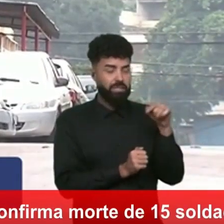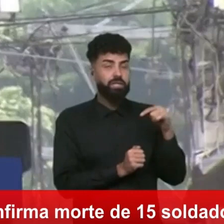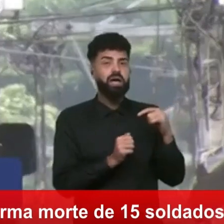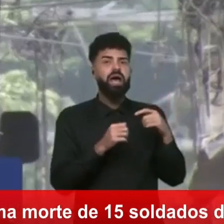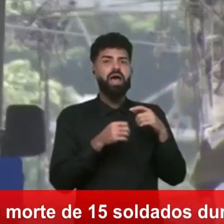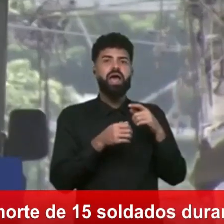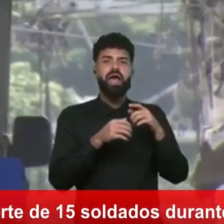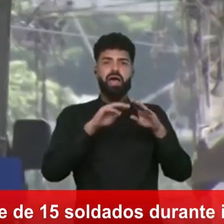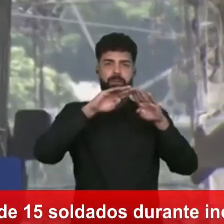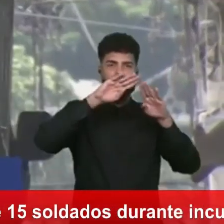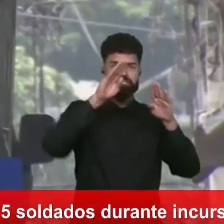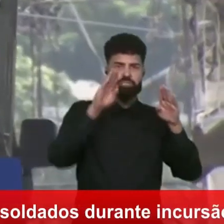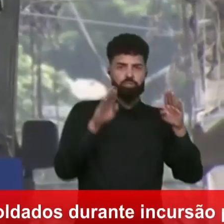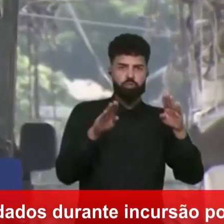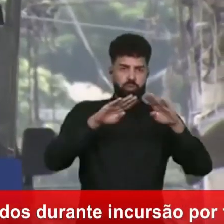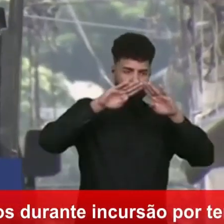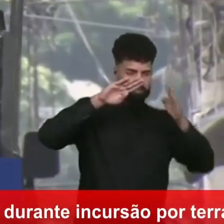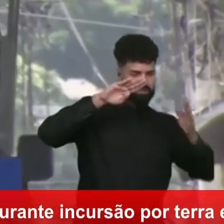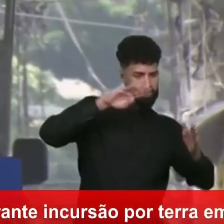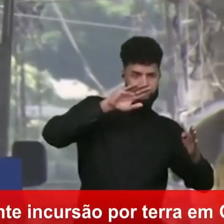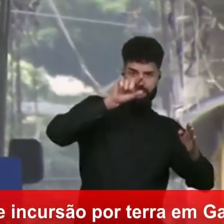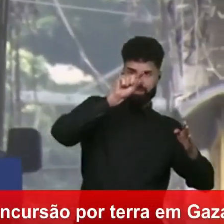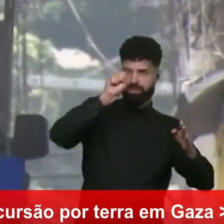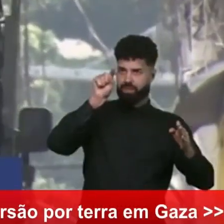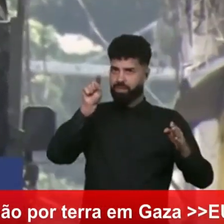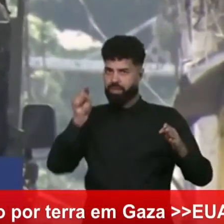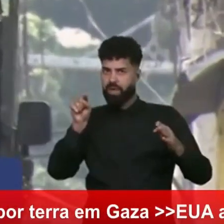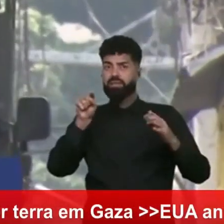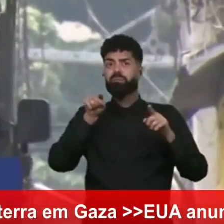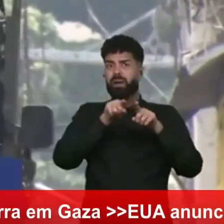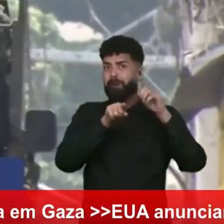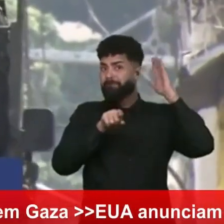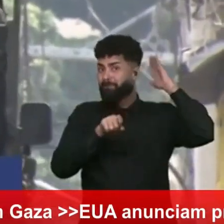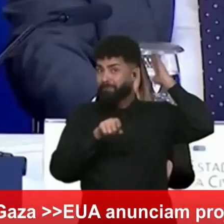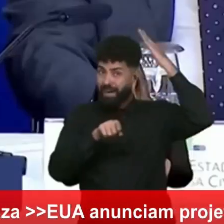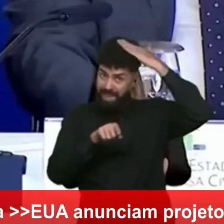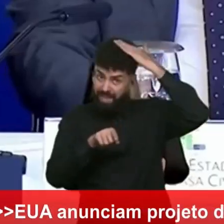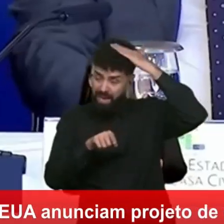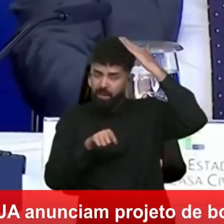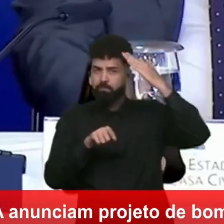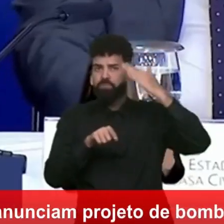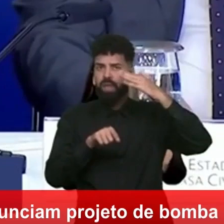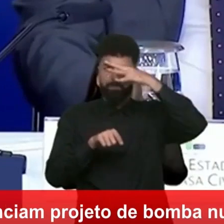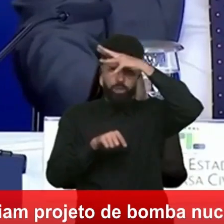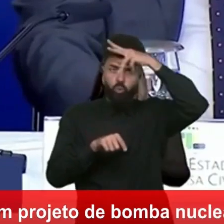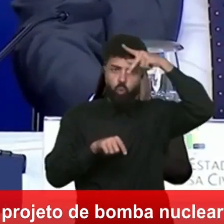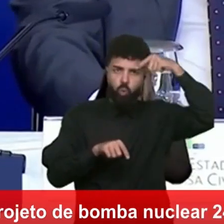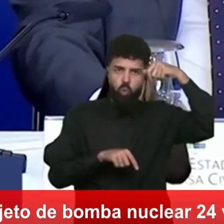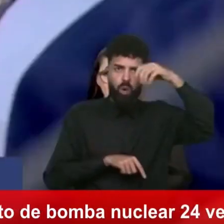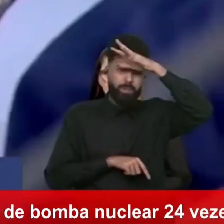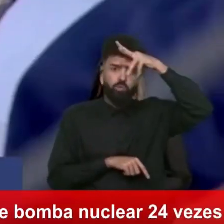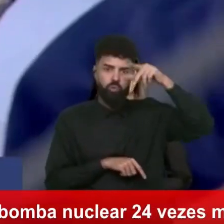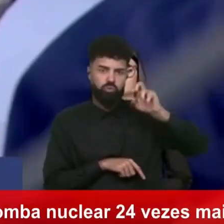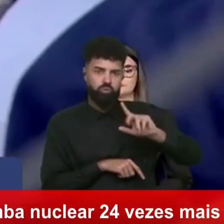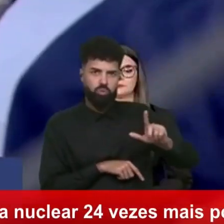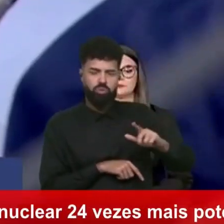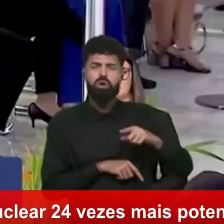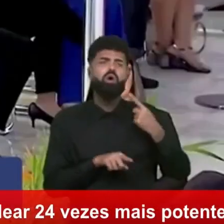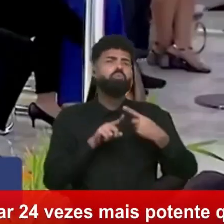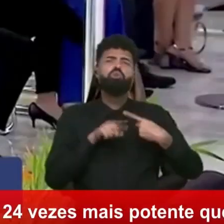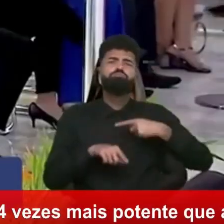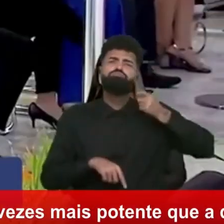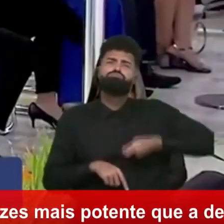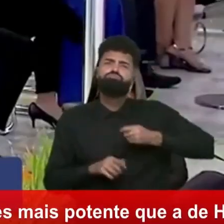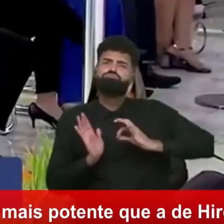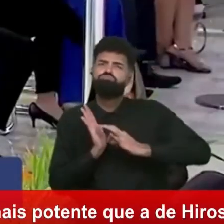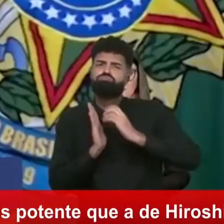fronteira, principalmente nos estados do Paraná, Mato Grosso e Mato Grosso do Sul. A gravidade da violência foi a justificativa dada pelo presidente